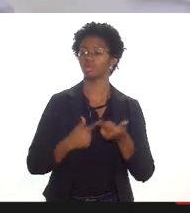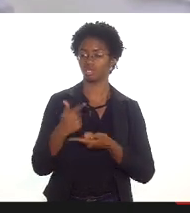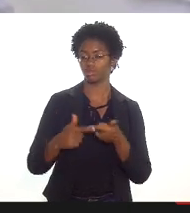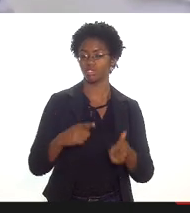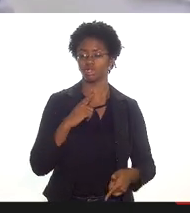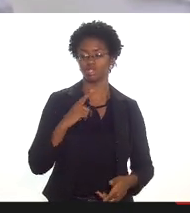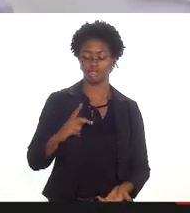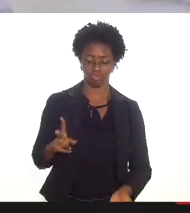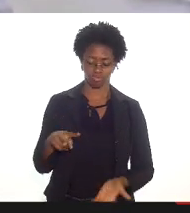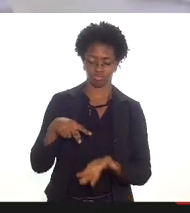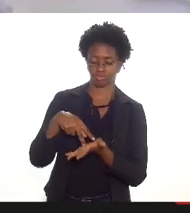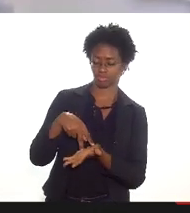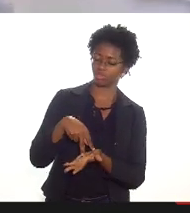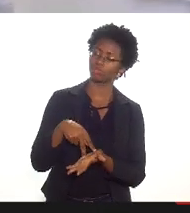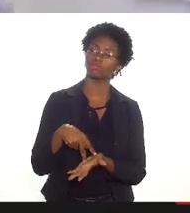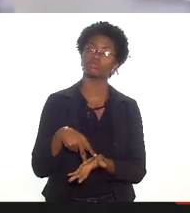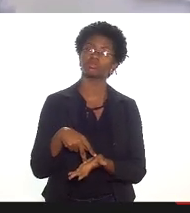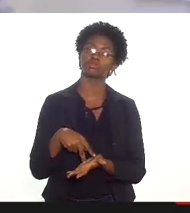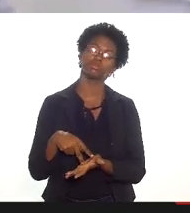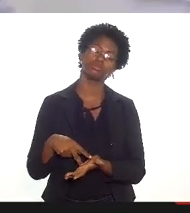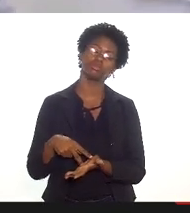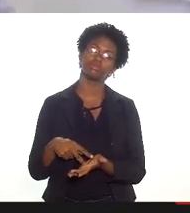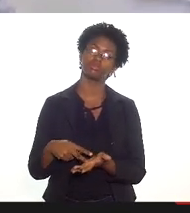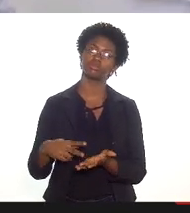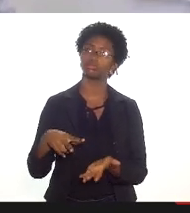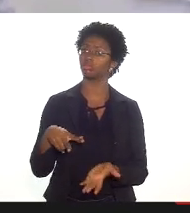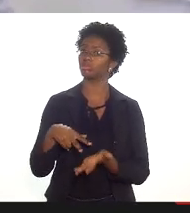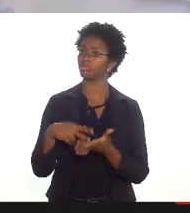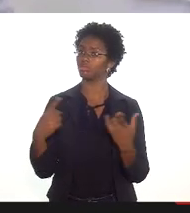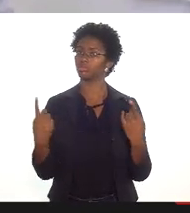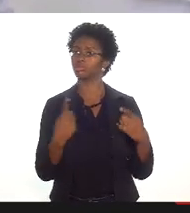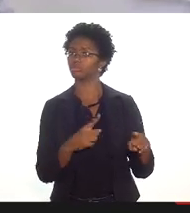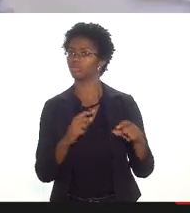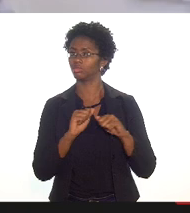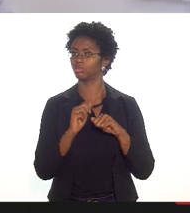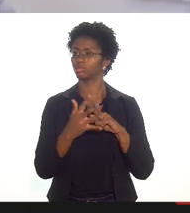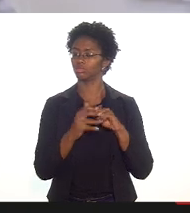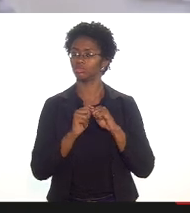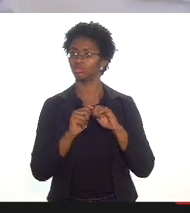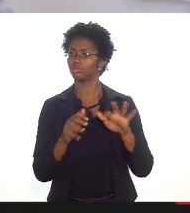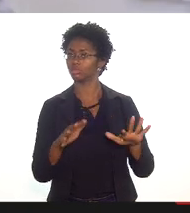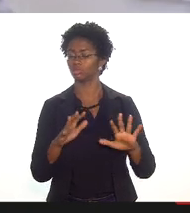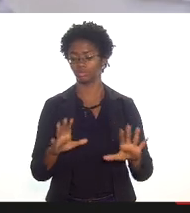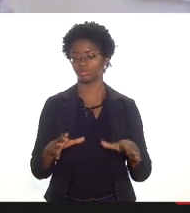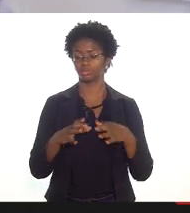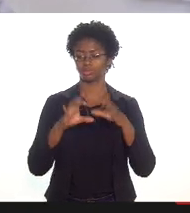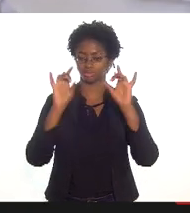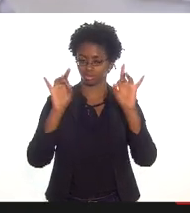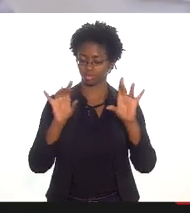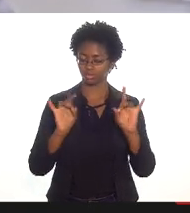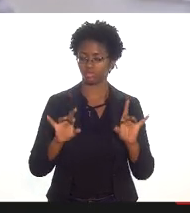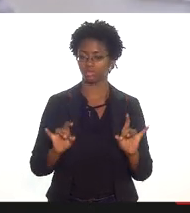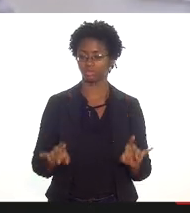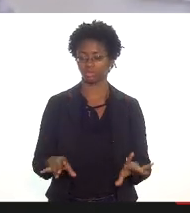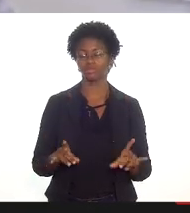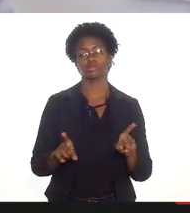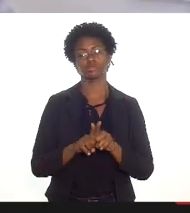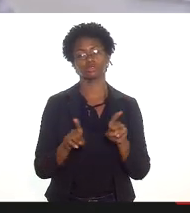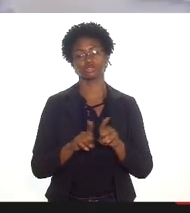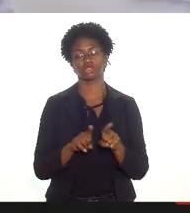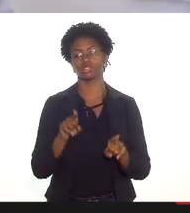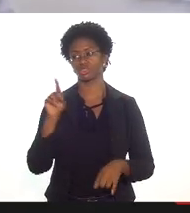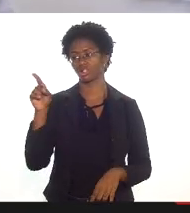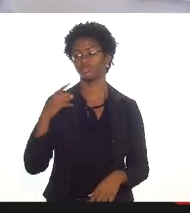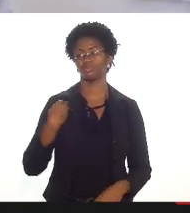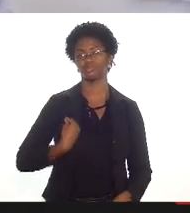à frente, né, da luta da Covid, uma comissão especial, a qual a Comissão de Saúde também fez parte